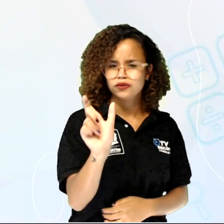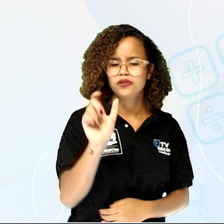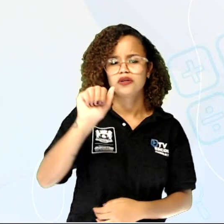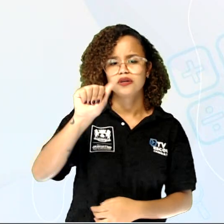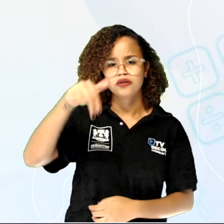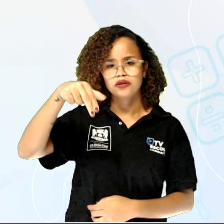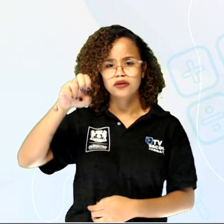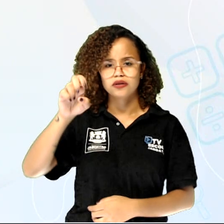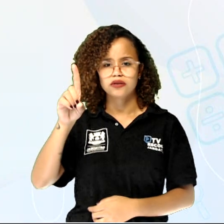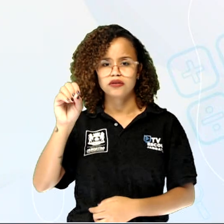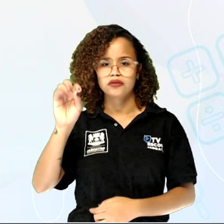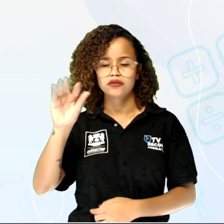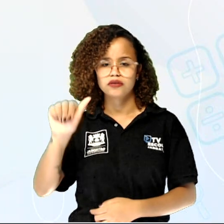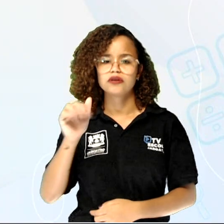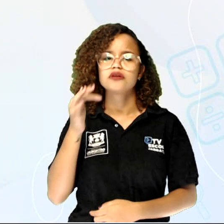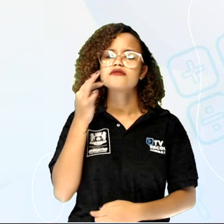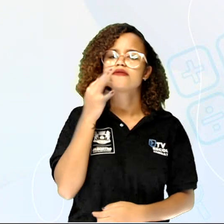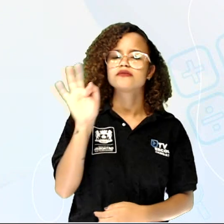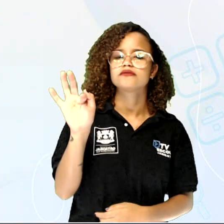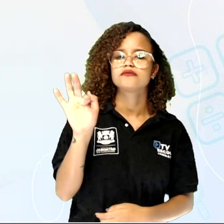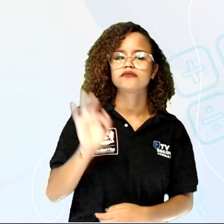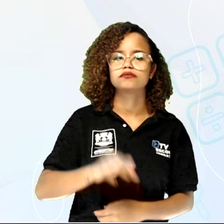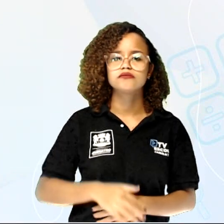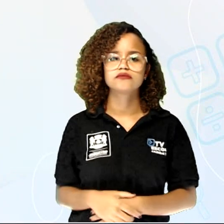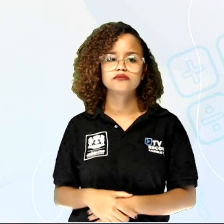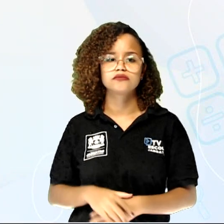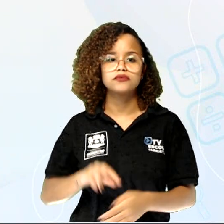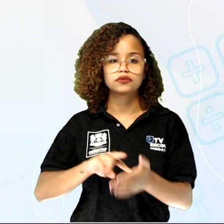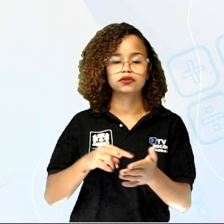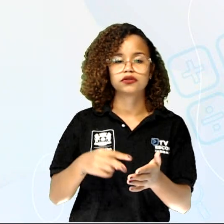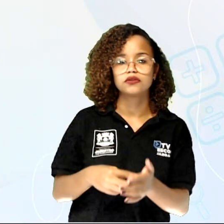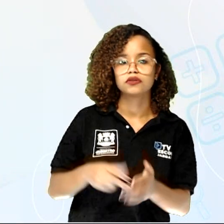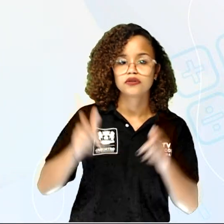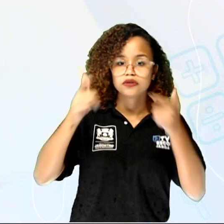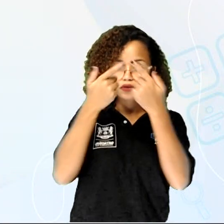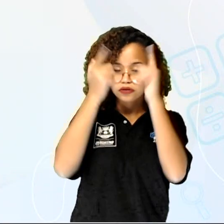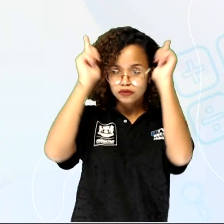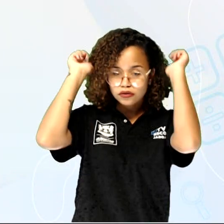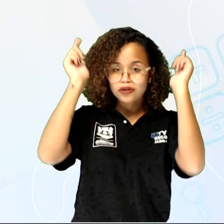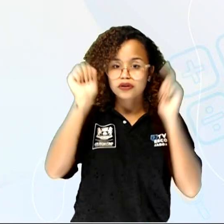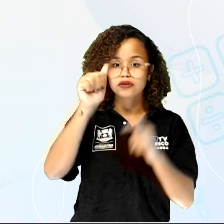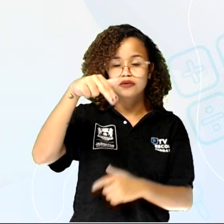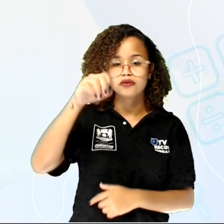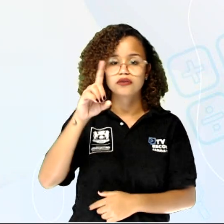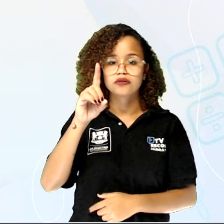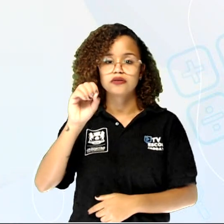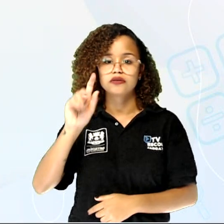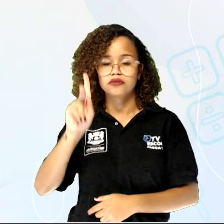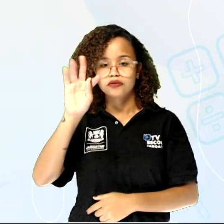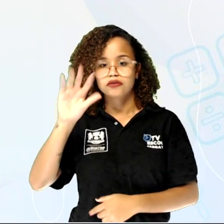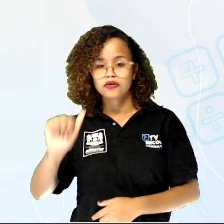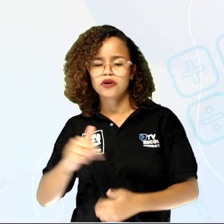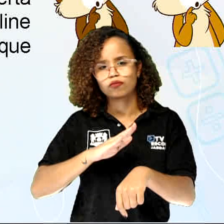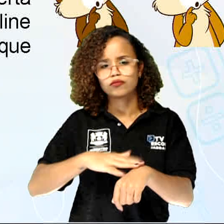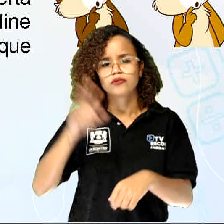vem do francês anedote, que deriva do grego anedocta, que significa algo ou